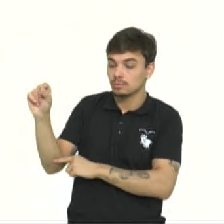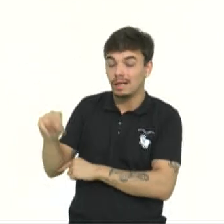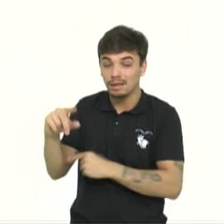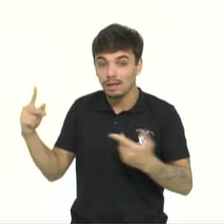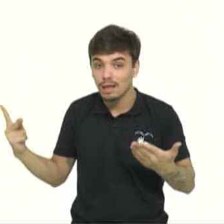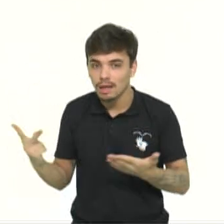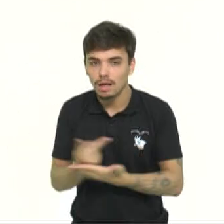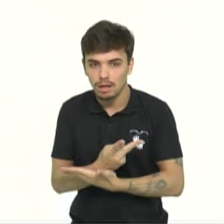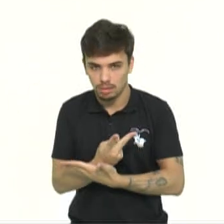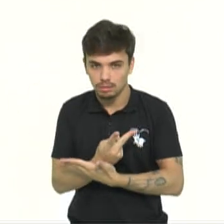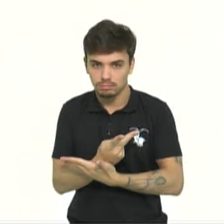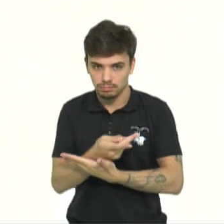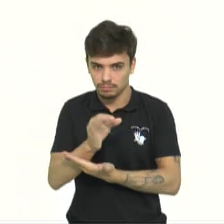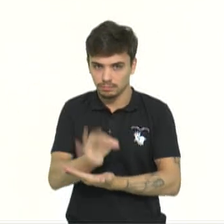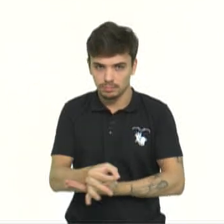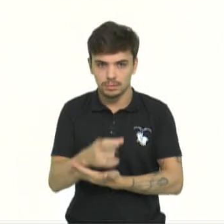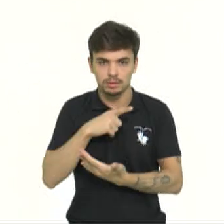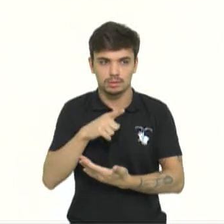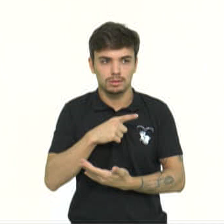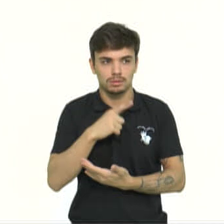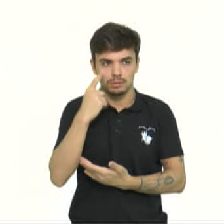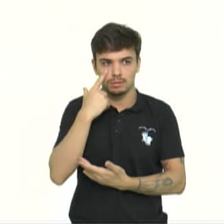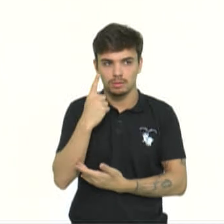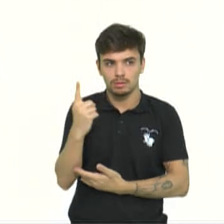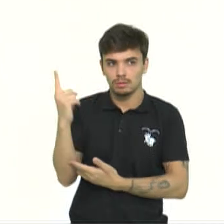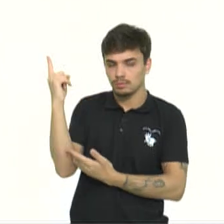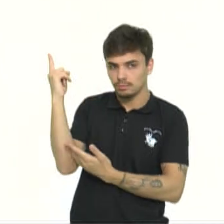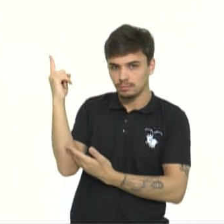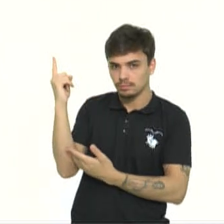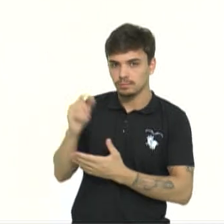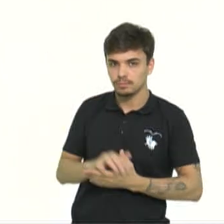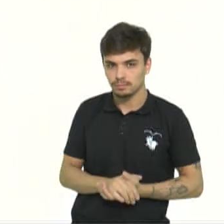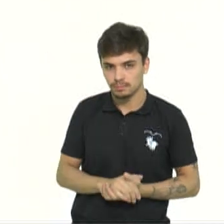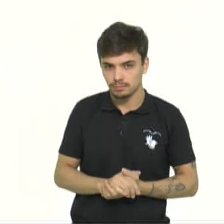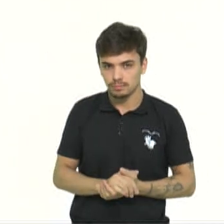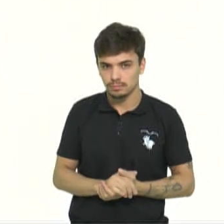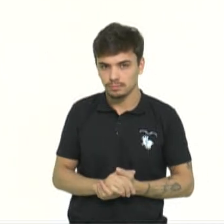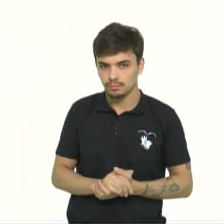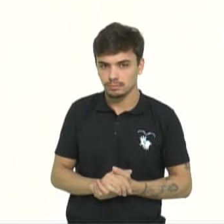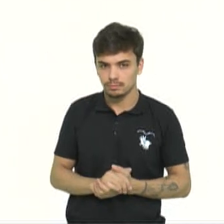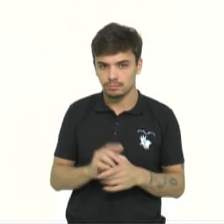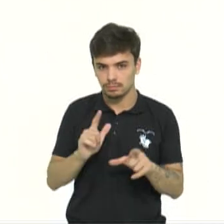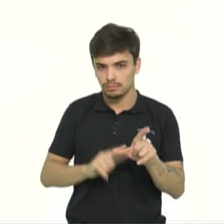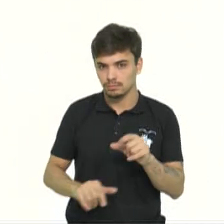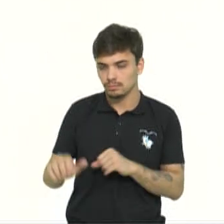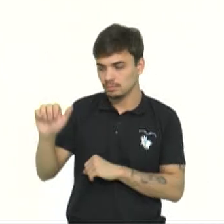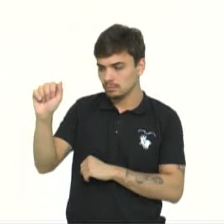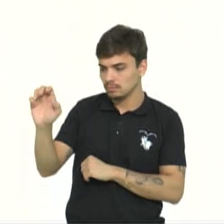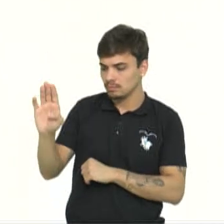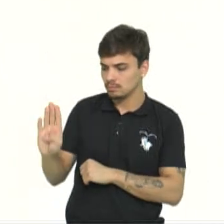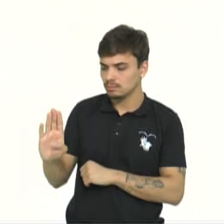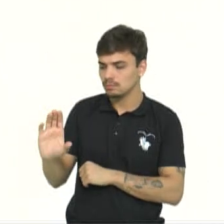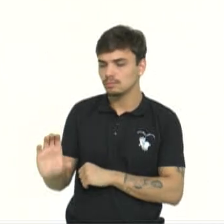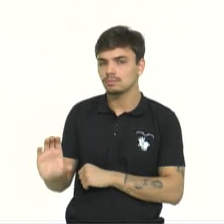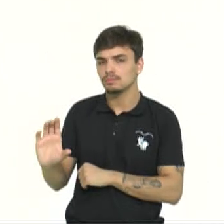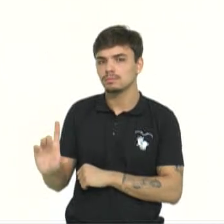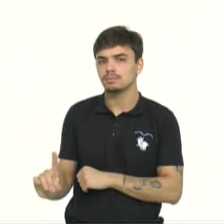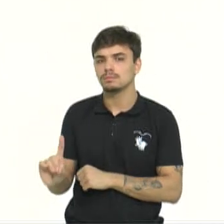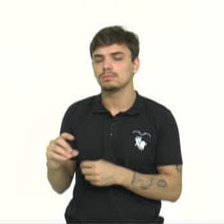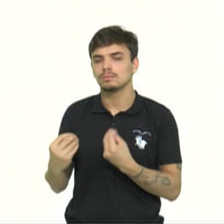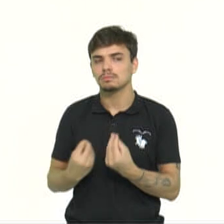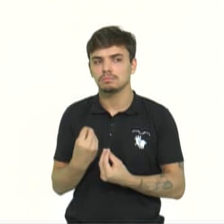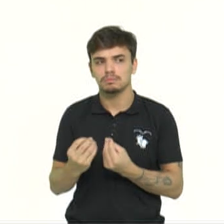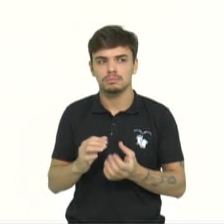incorreta. O alumínio sofre oxidação? Ou B, o alumínio é o agente redutor? Ou seja, o estado de oxidação